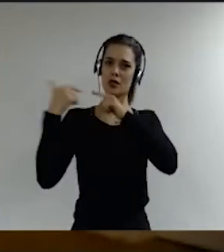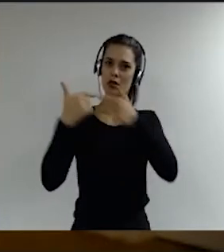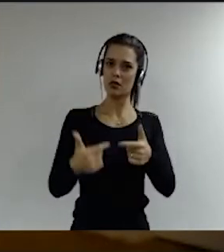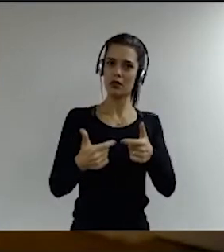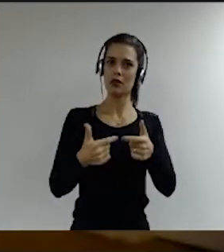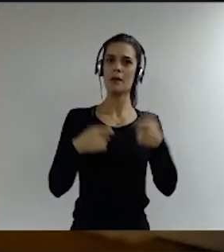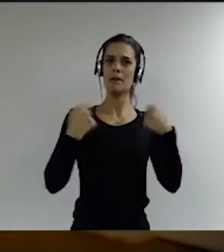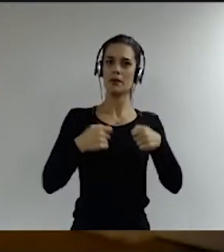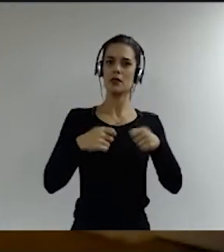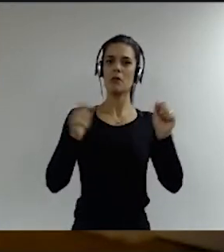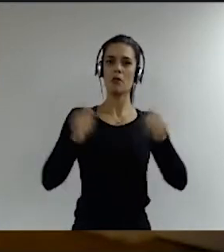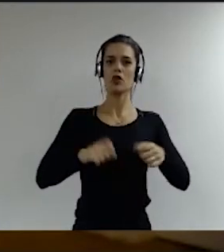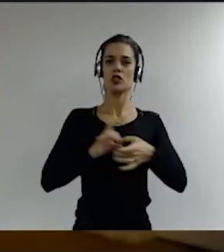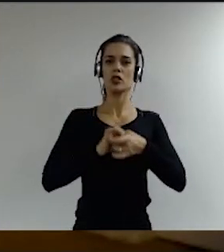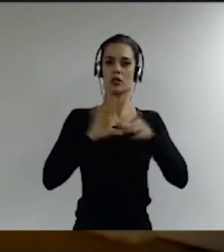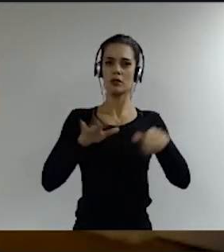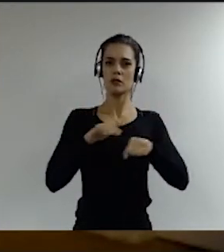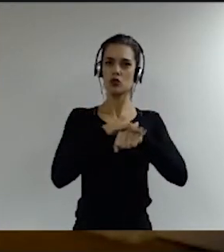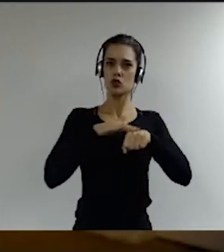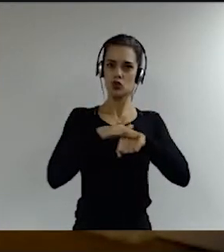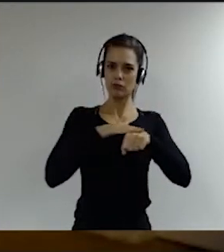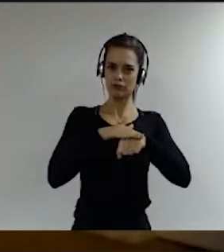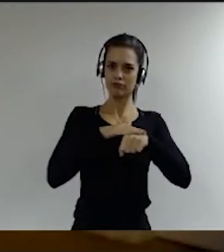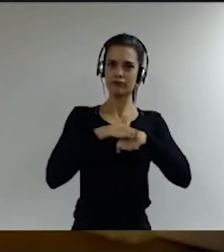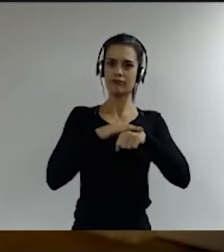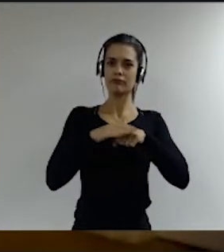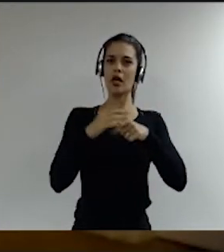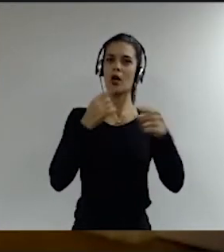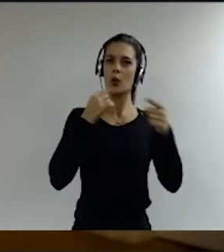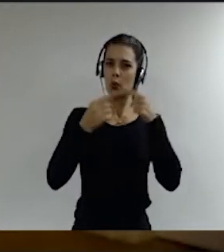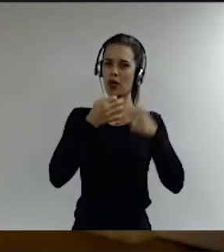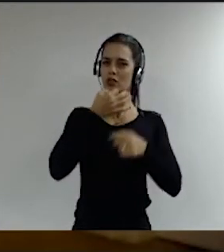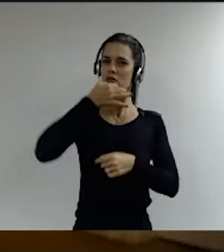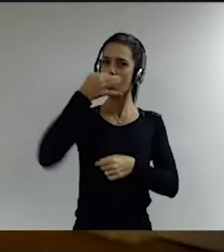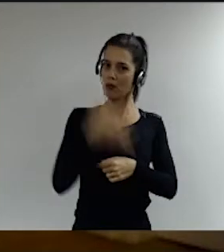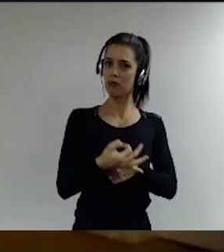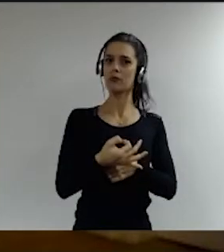falar com o juiz, de sustentar, de argumentar.